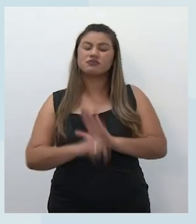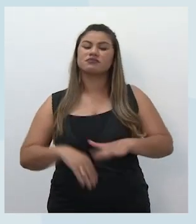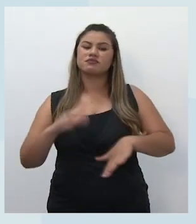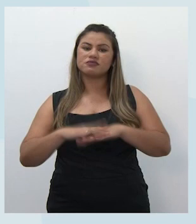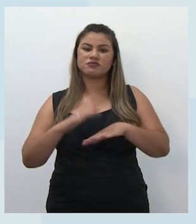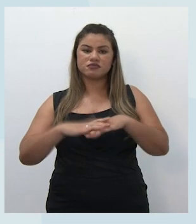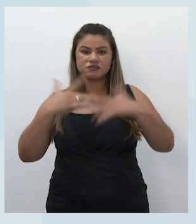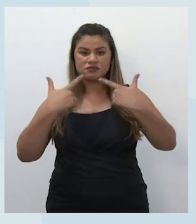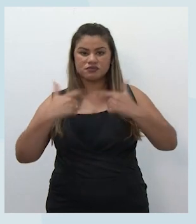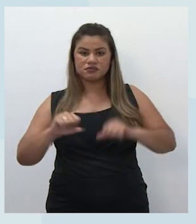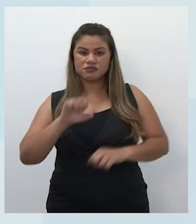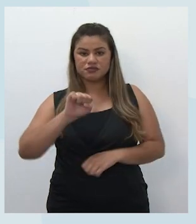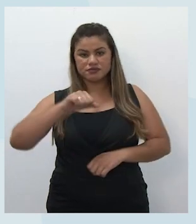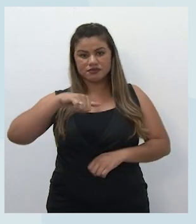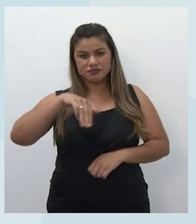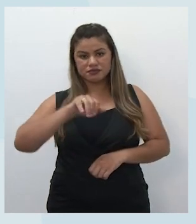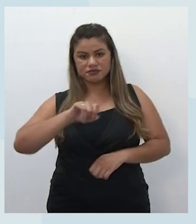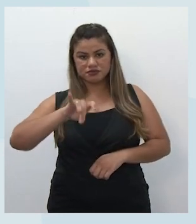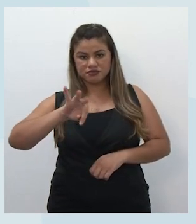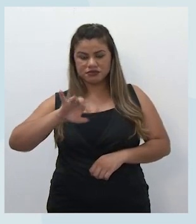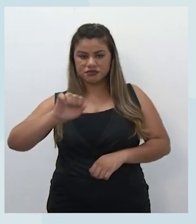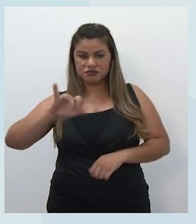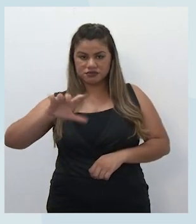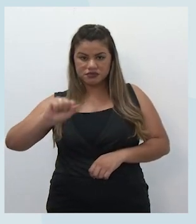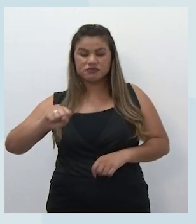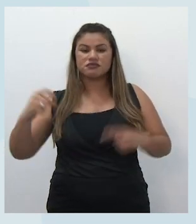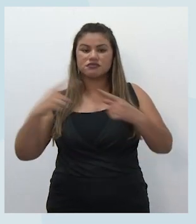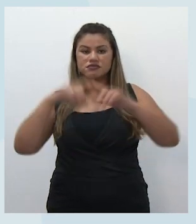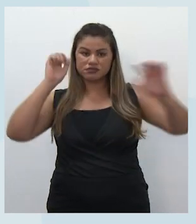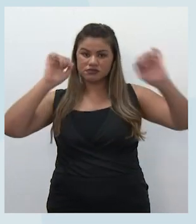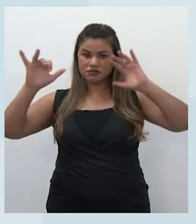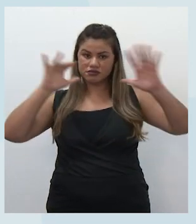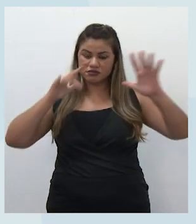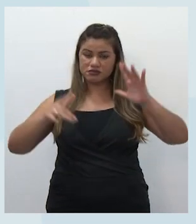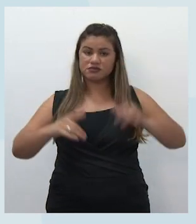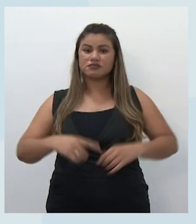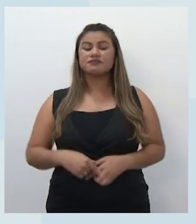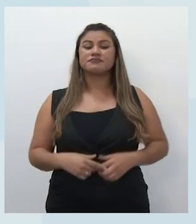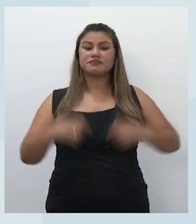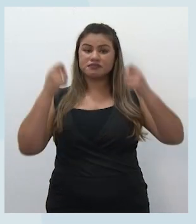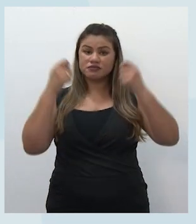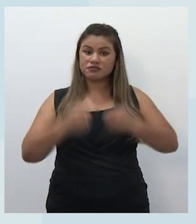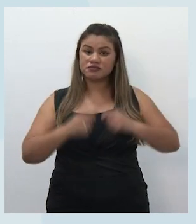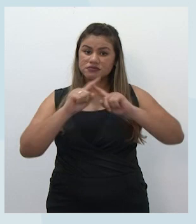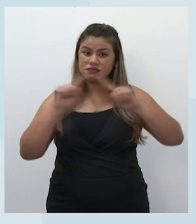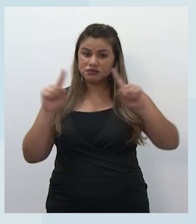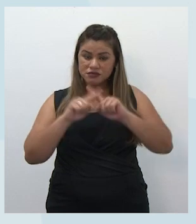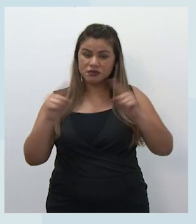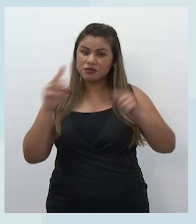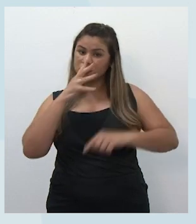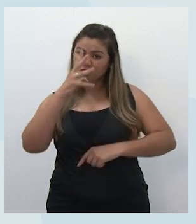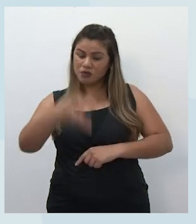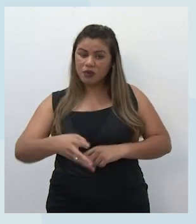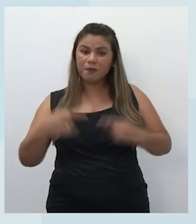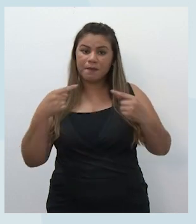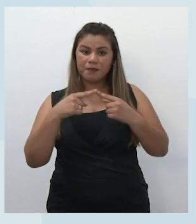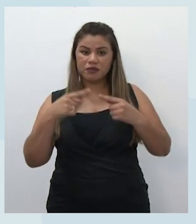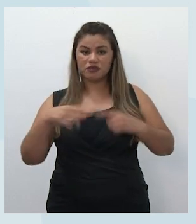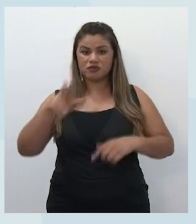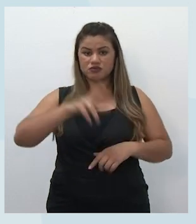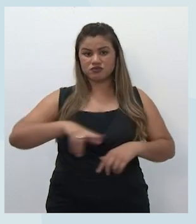linguagem multissemióticas, na reflexão e no posicionamento crítico em relação aos seus diferentes usos